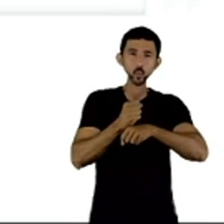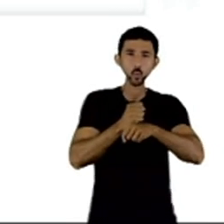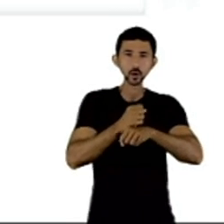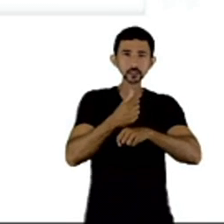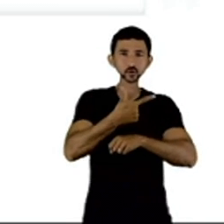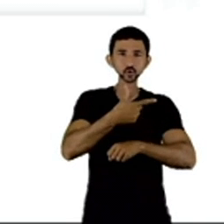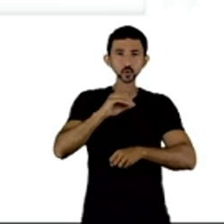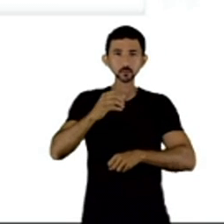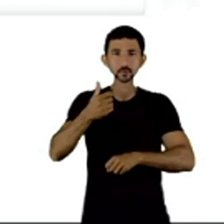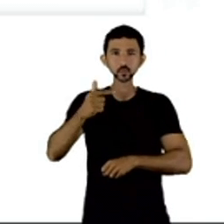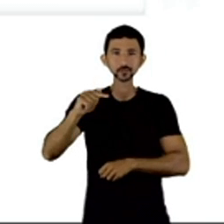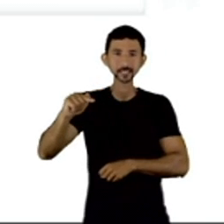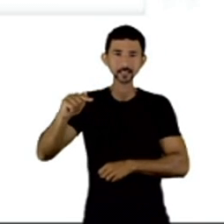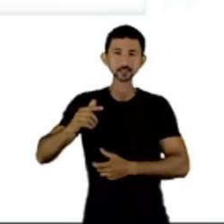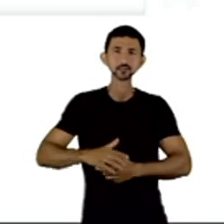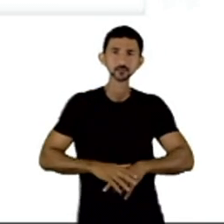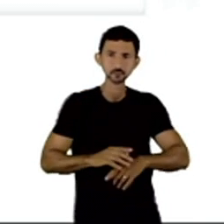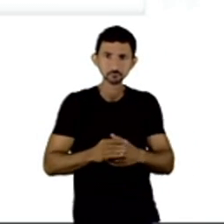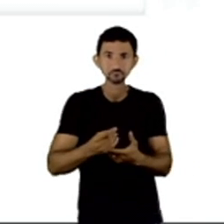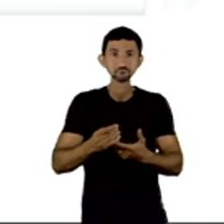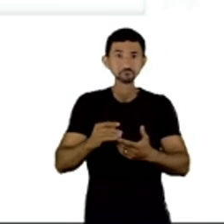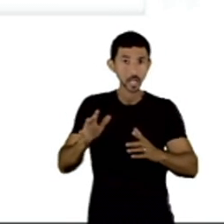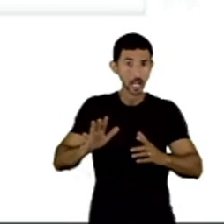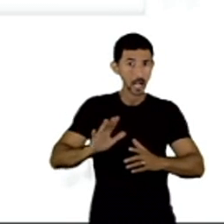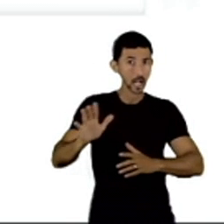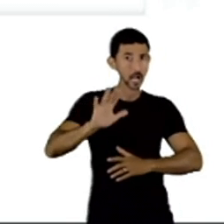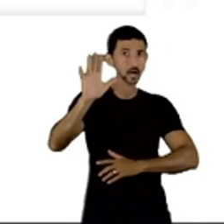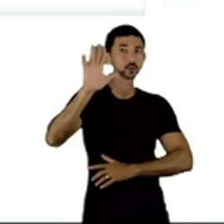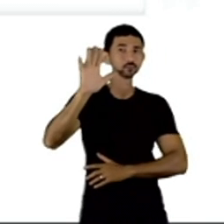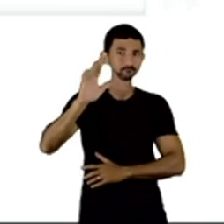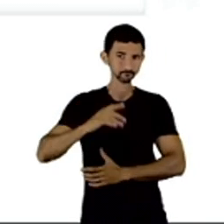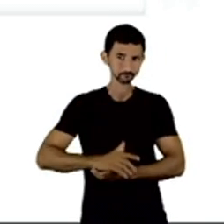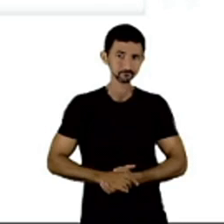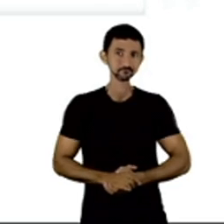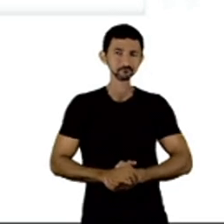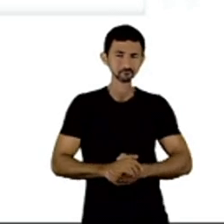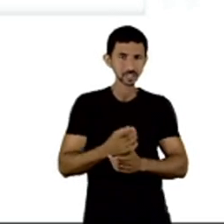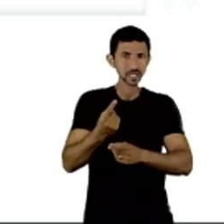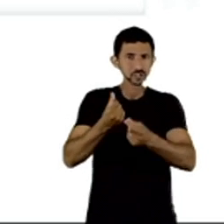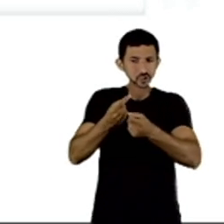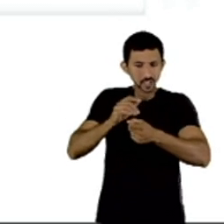o maior preço na carreira do pintor. E mesmo com tanto